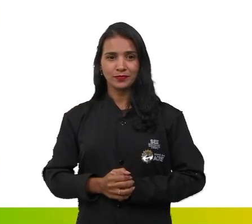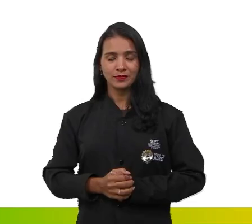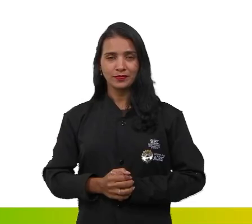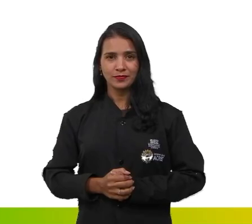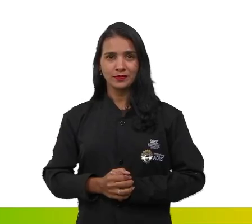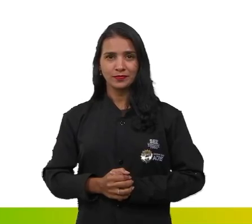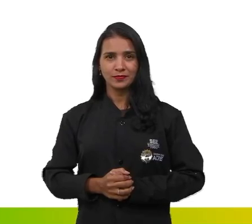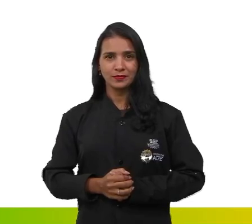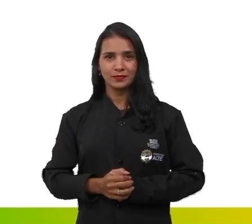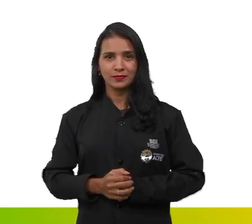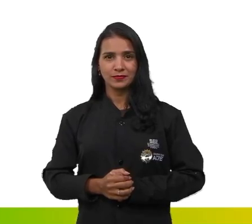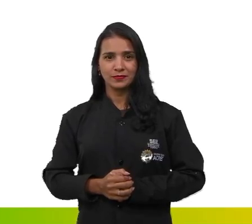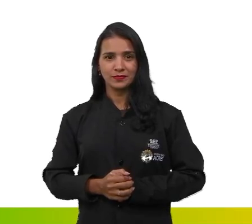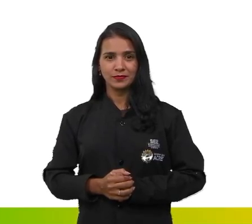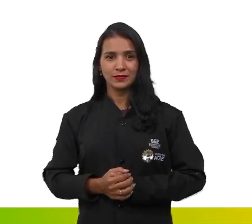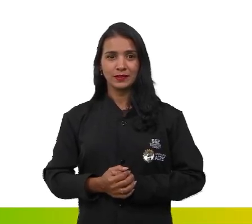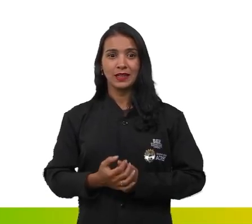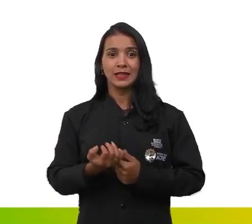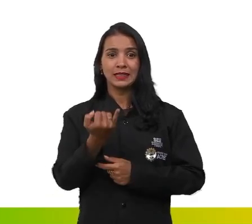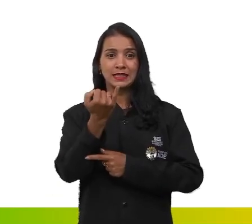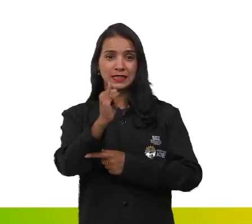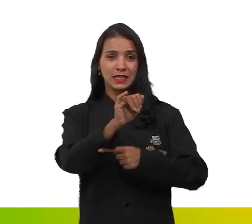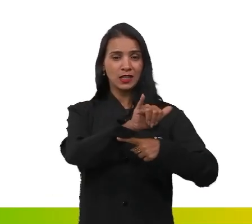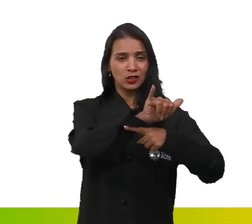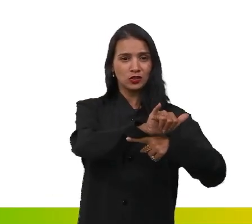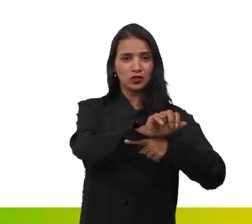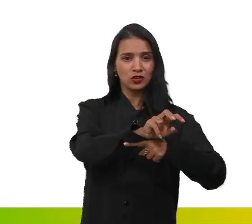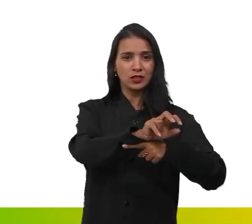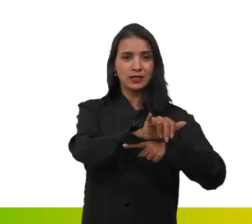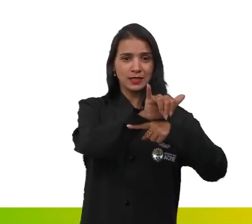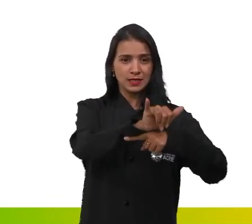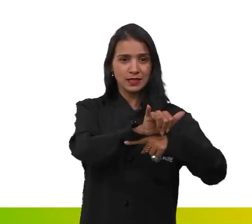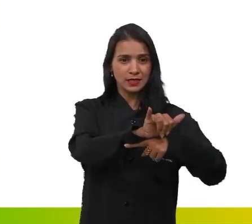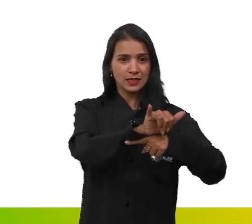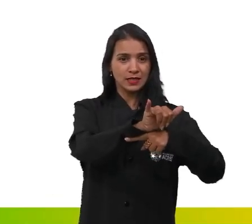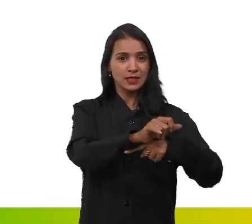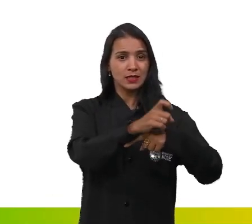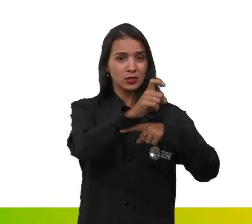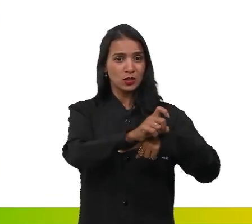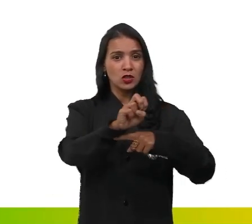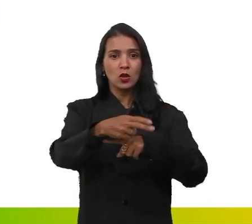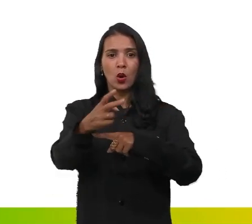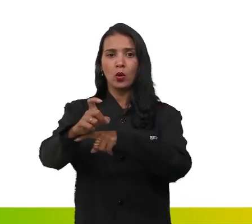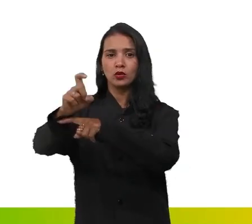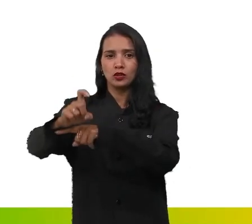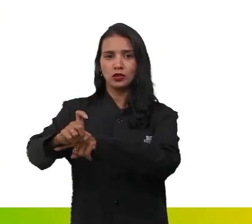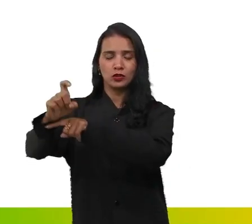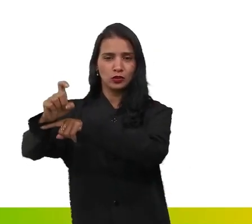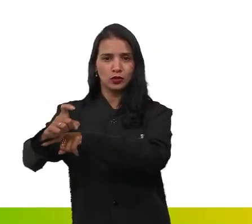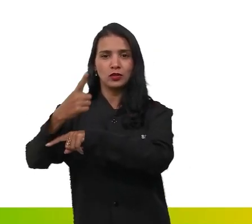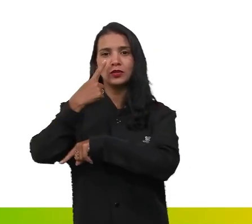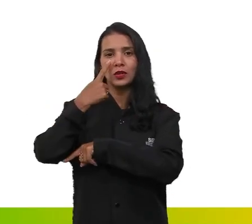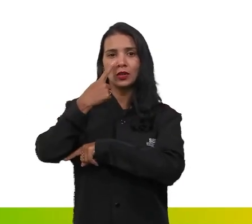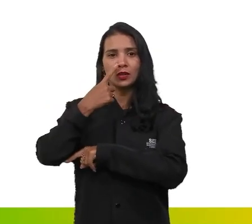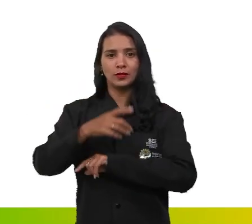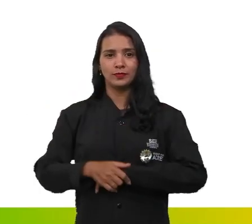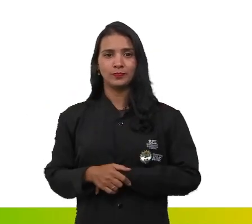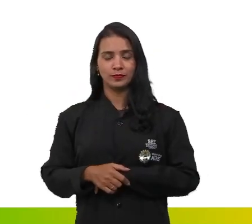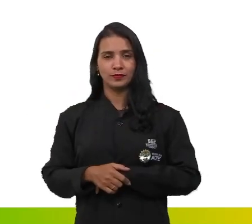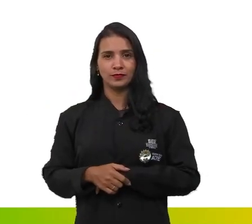ser XY ou XX. Olha só essa imagem aqui, ó. Durante